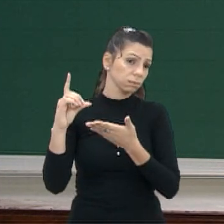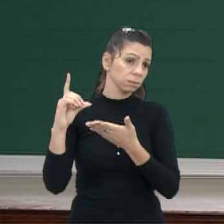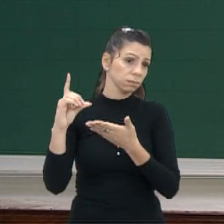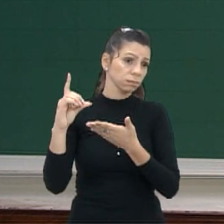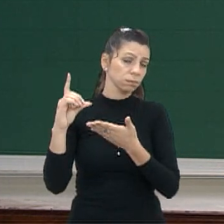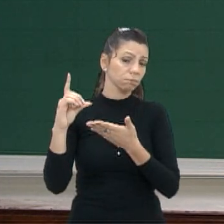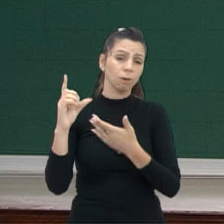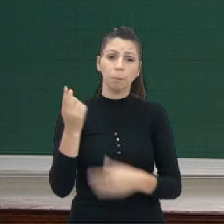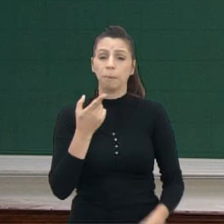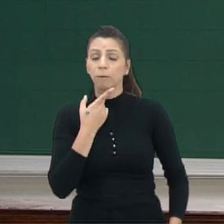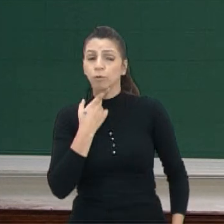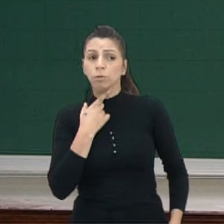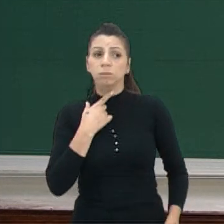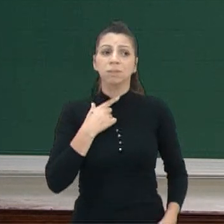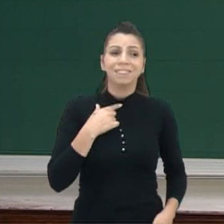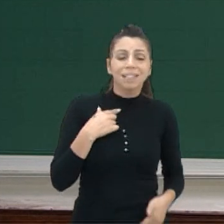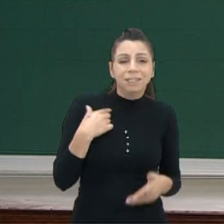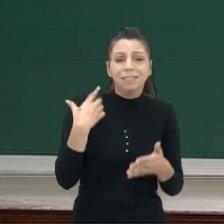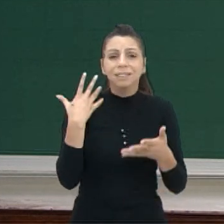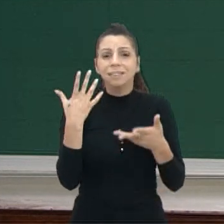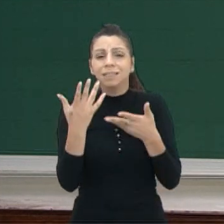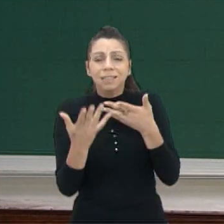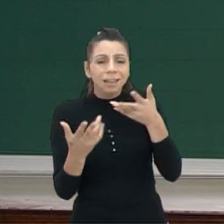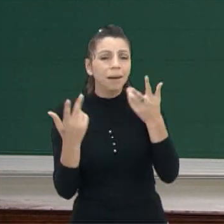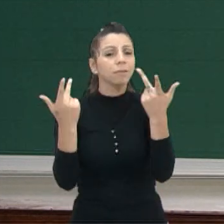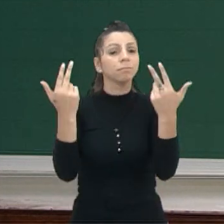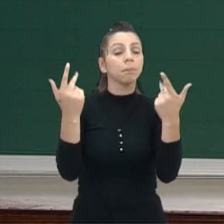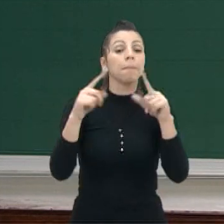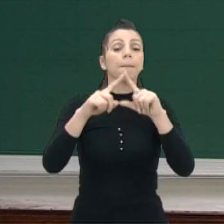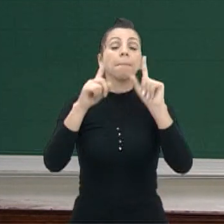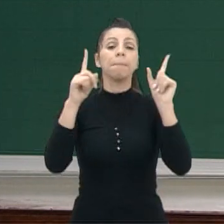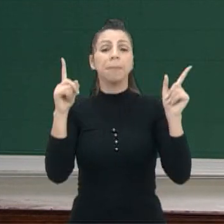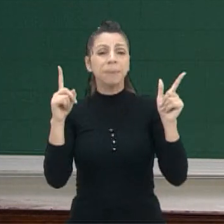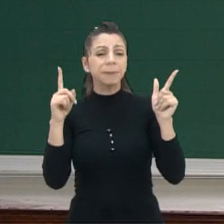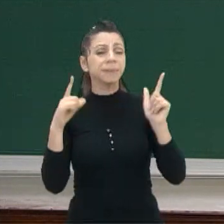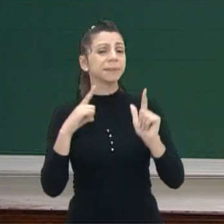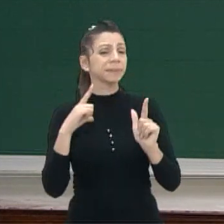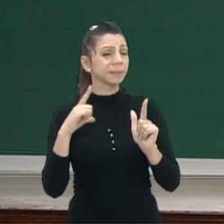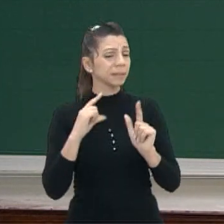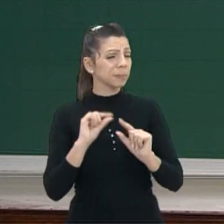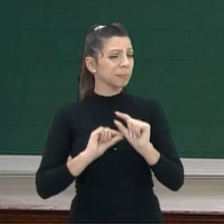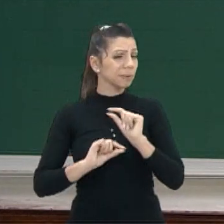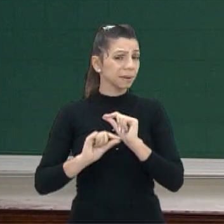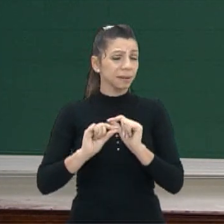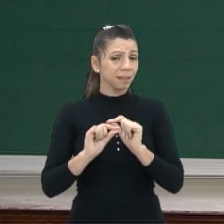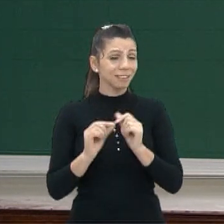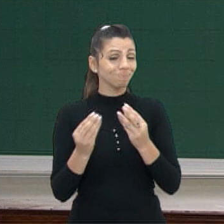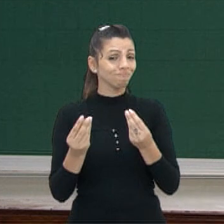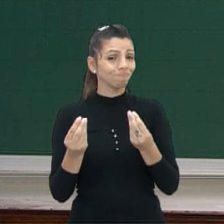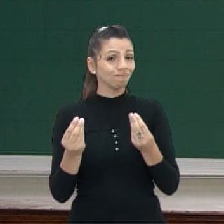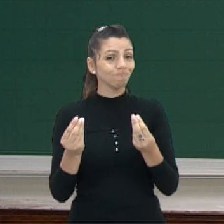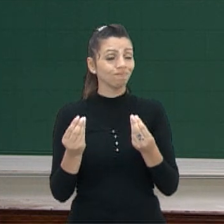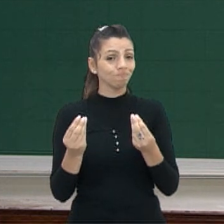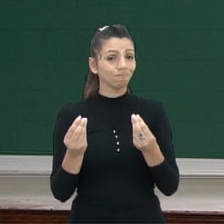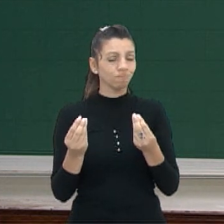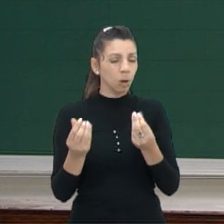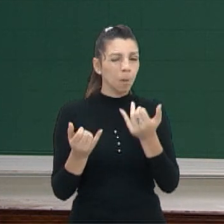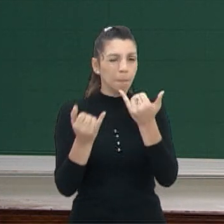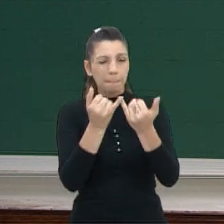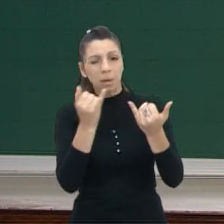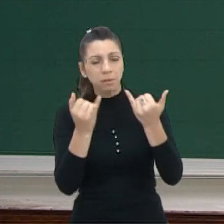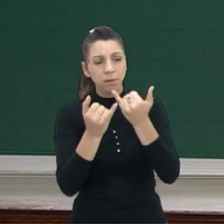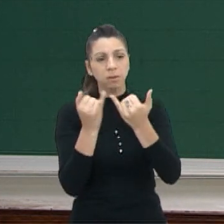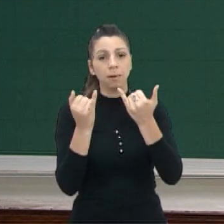Dá uma vontade de dizer que é semelhante também, mas só que tem um problema. Você pode até dizer que eles são semelhantes porque eles são meio